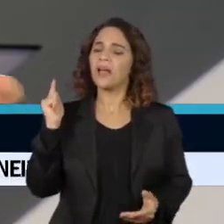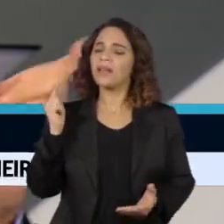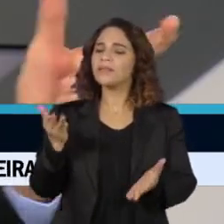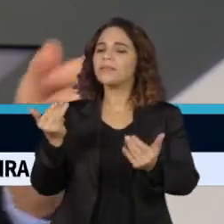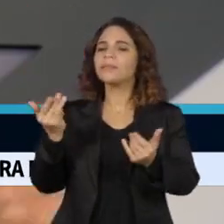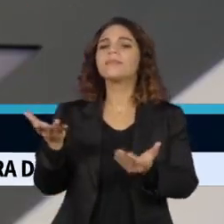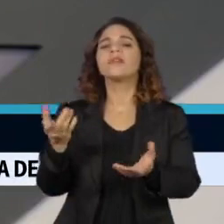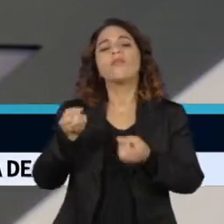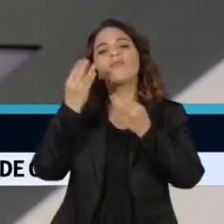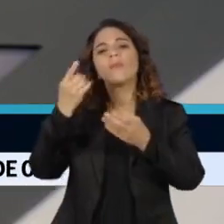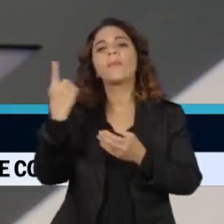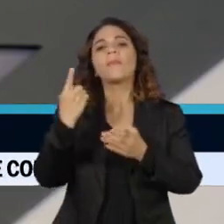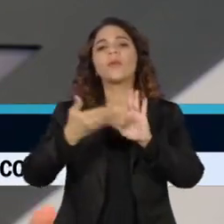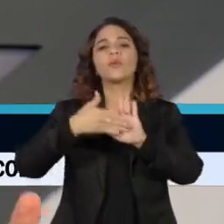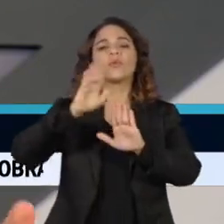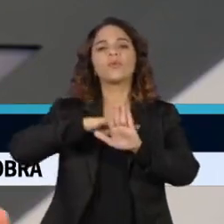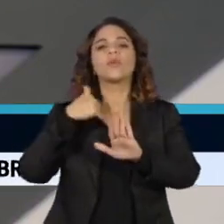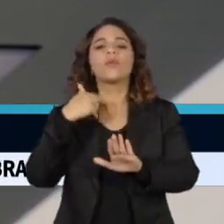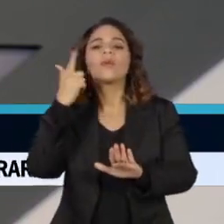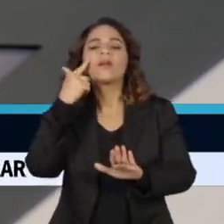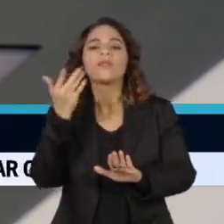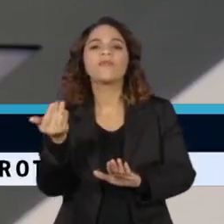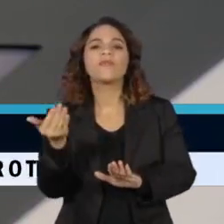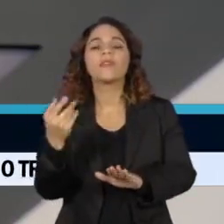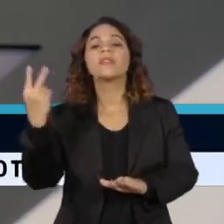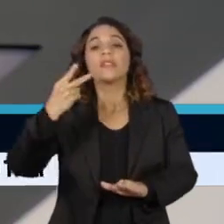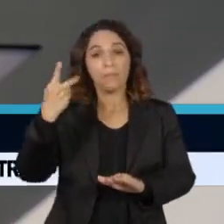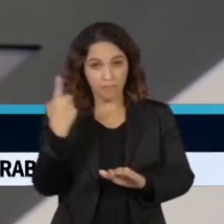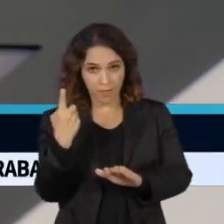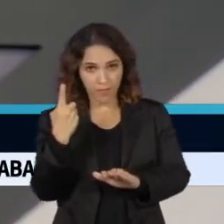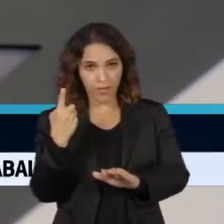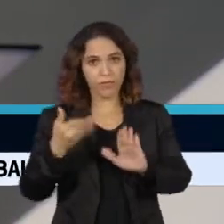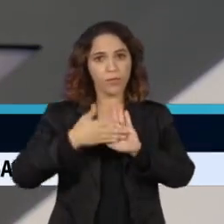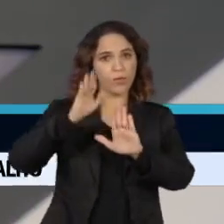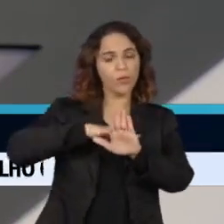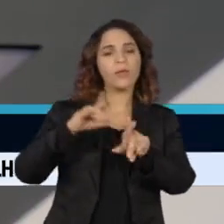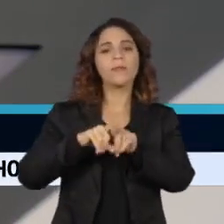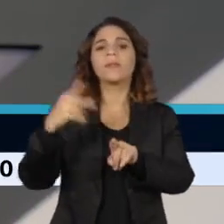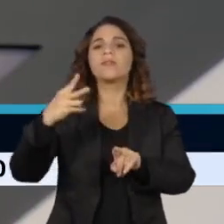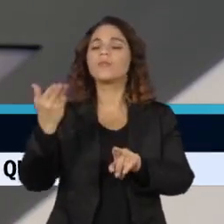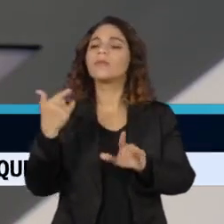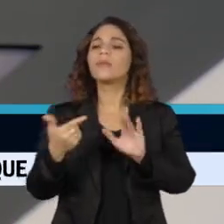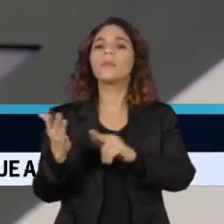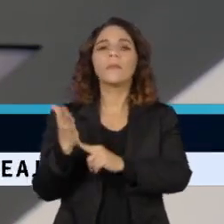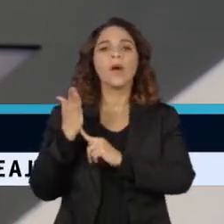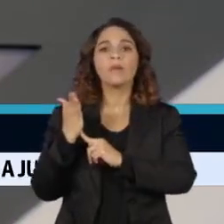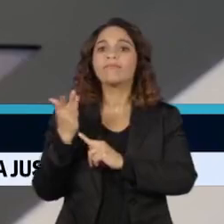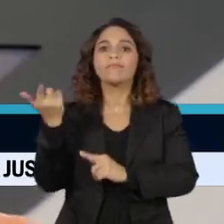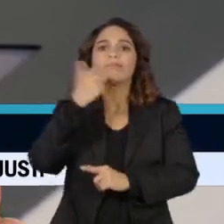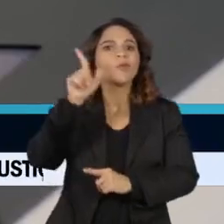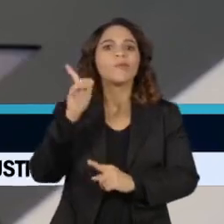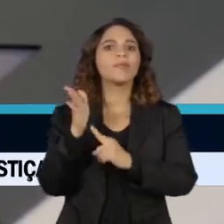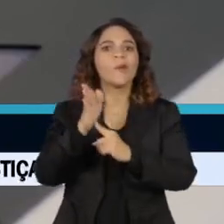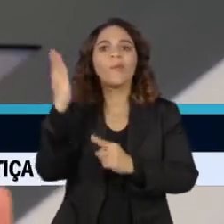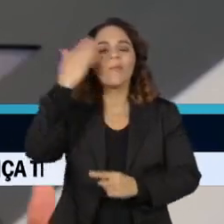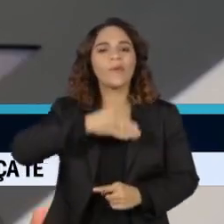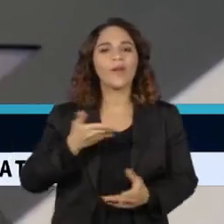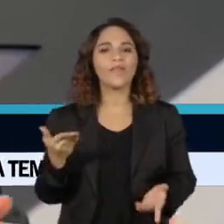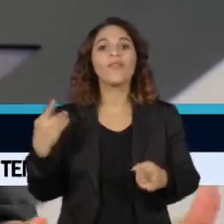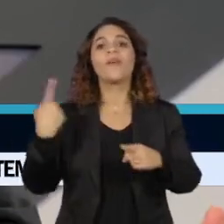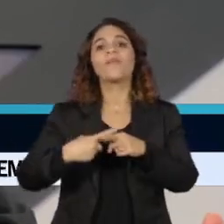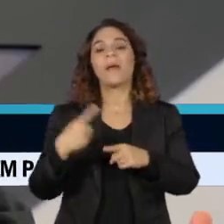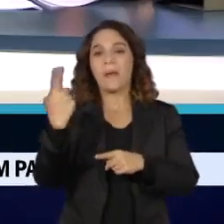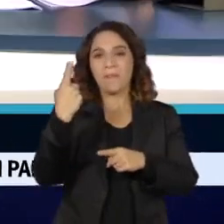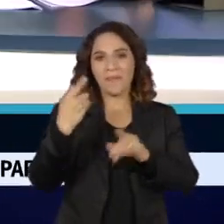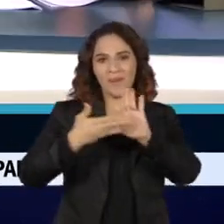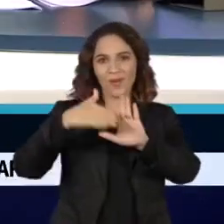os dados também do primeiro turno. Eu quero ver o primeiro e o segundo turno. Você tem 24 horas para me mostrar. Mostrou, porque o primeiro turno garantiu a eleição